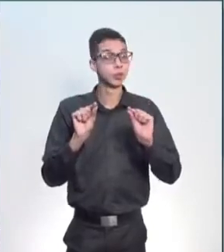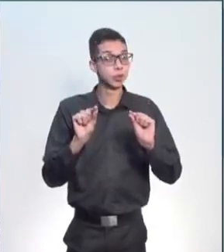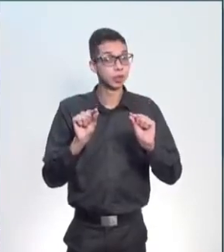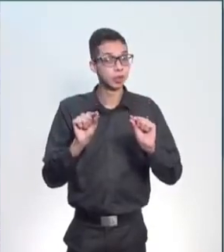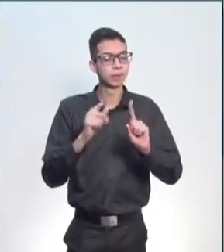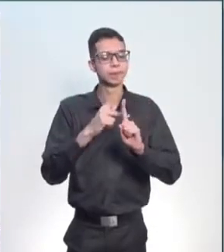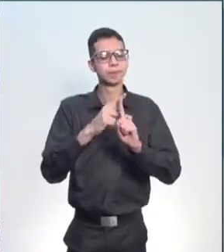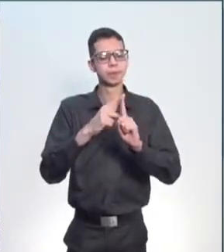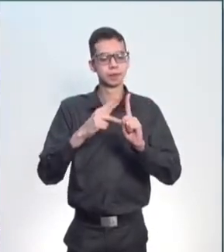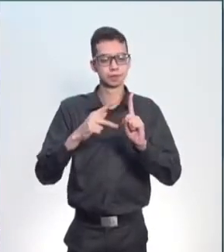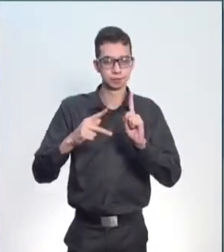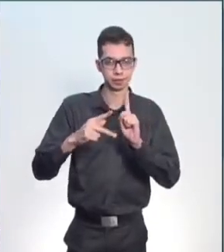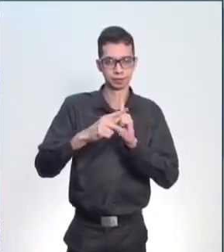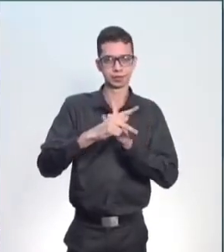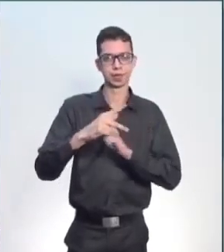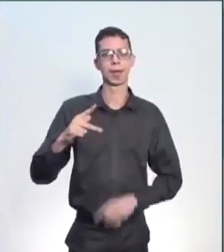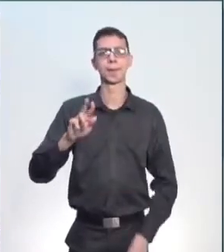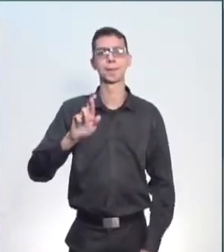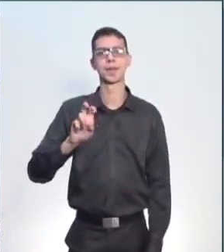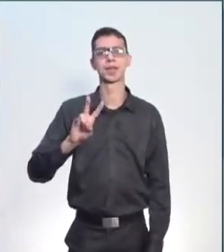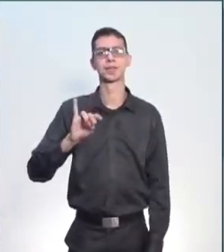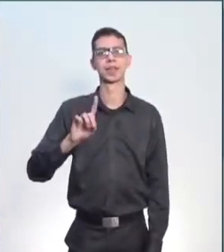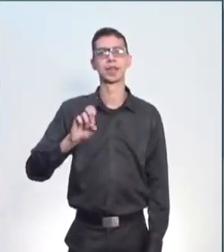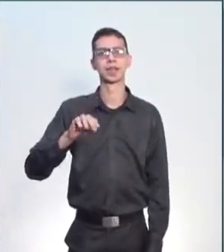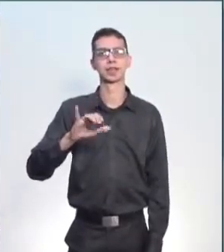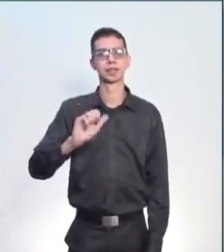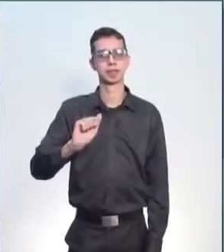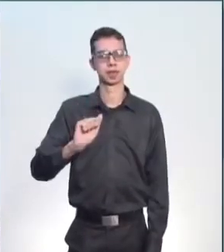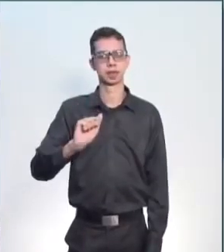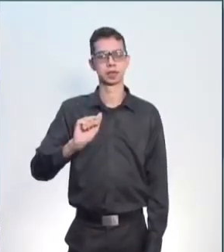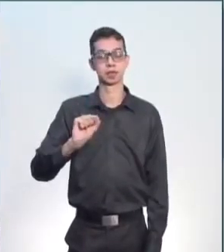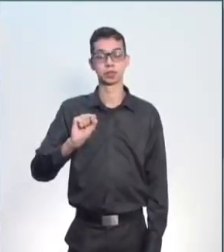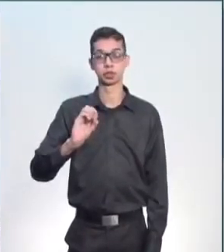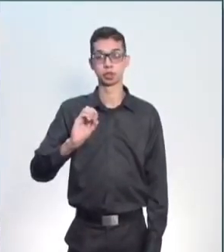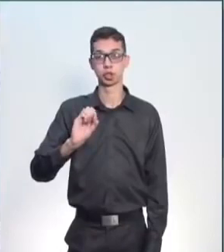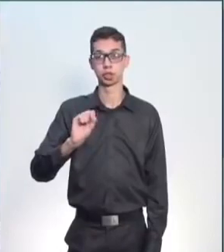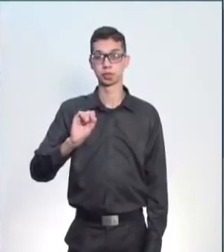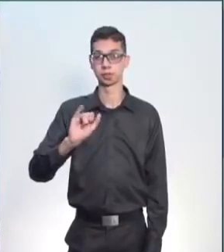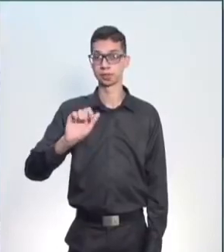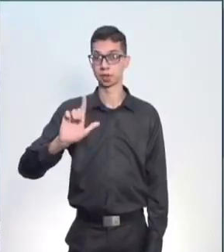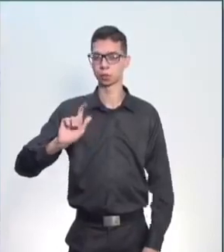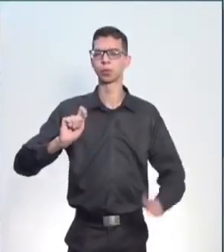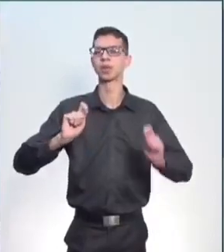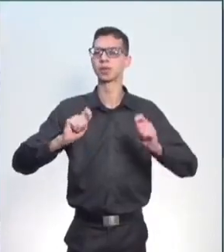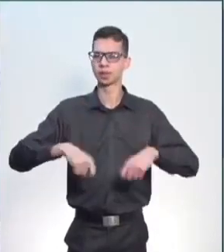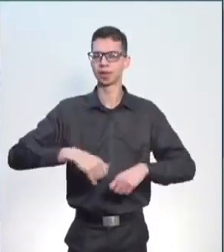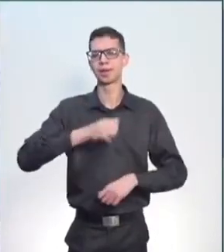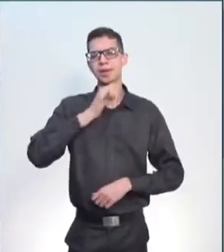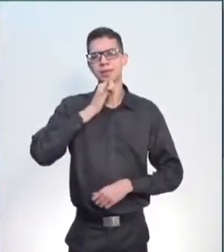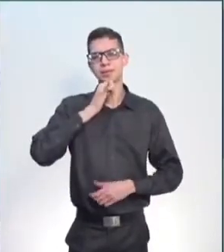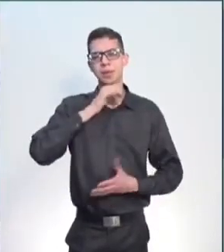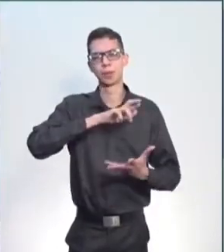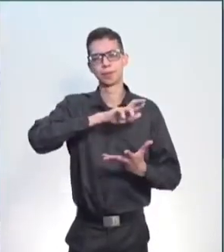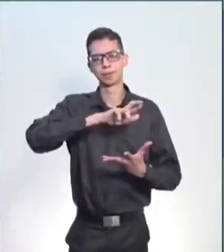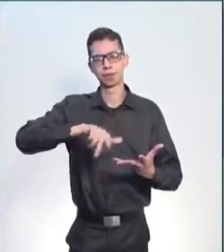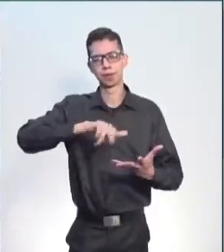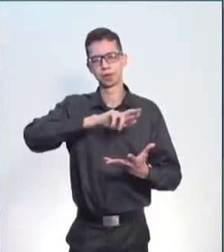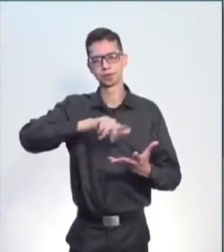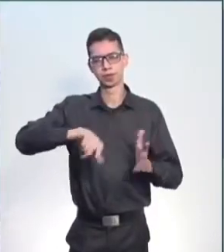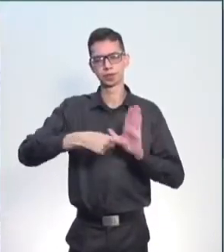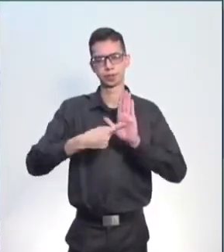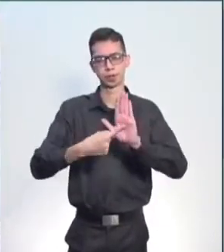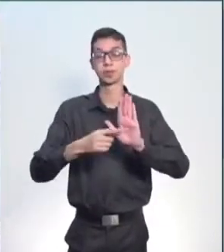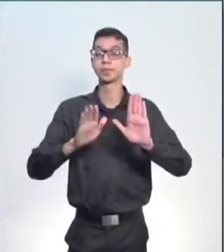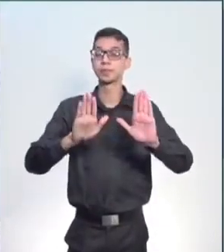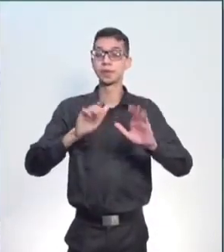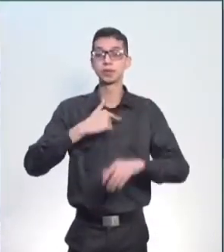de previdência social dos servidores. E a gente poderia dar outros tantos exemplos, gente, mas eu acho que